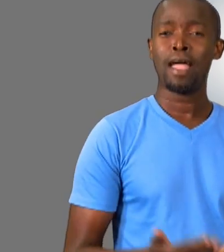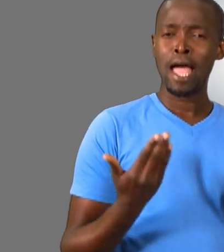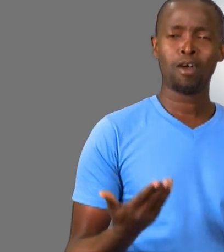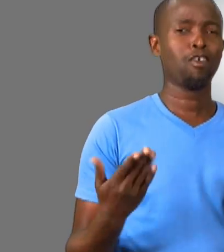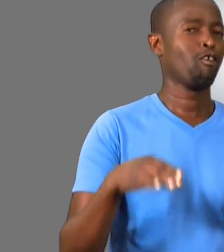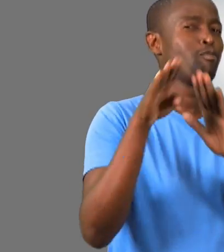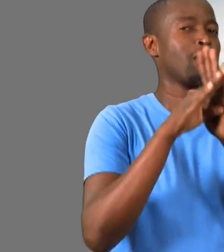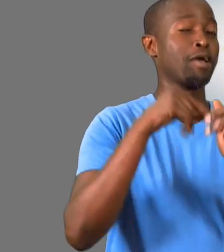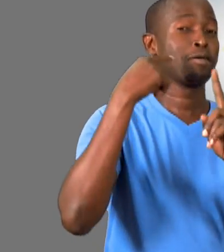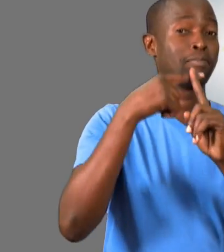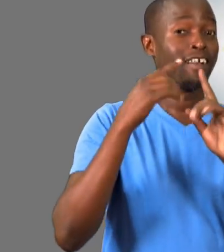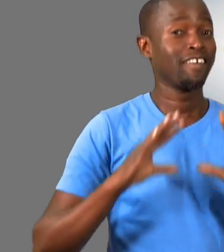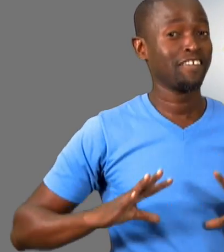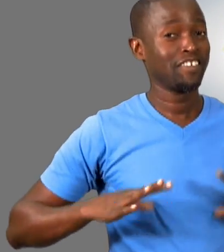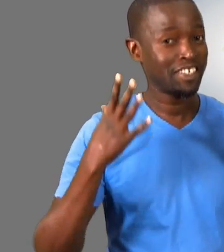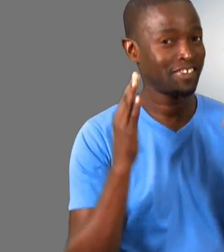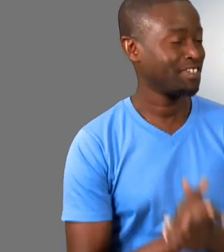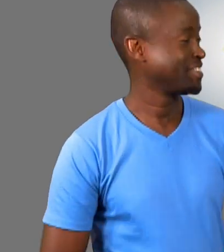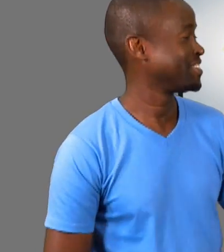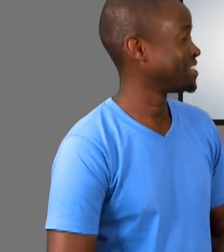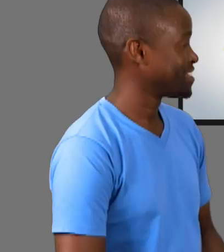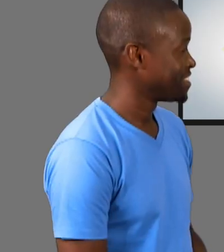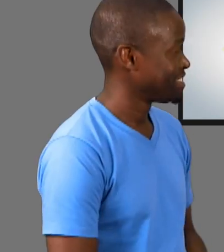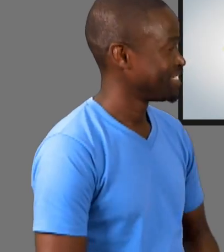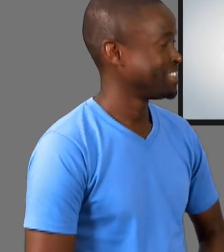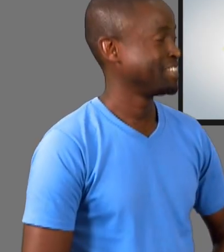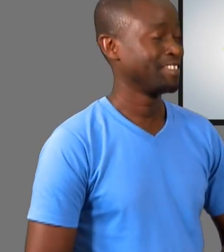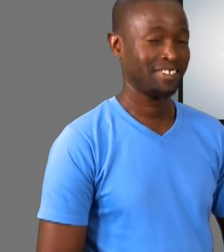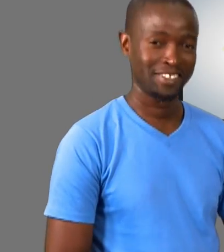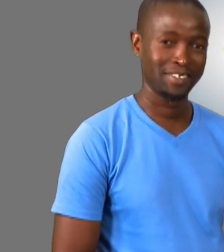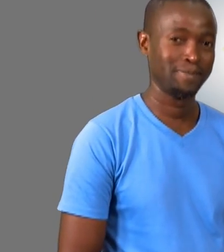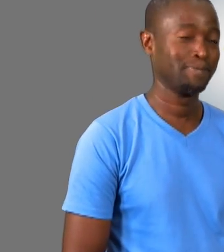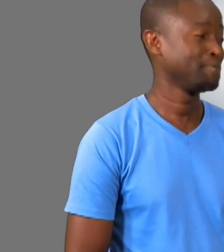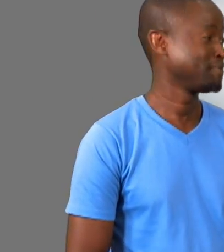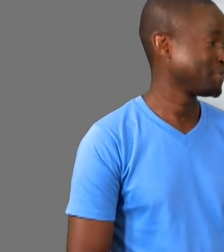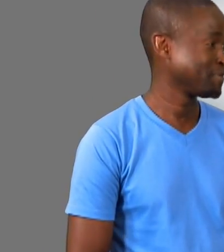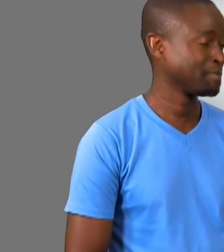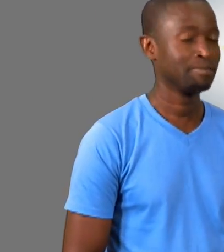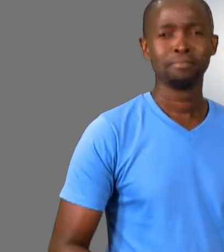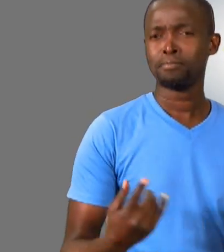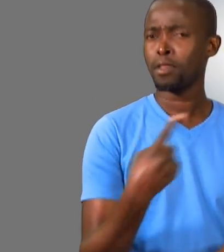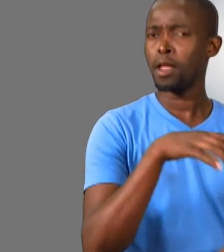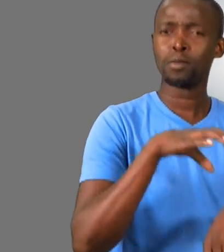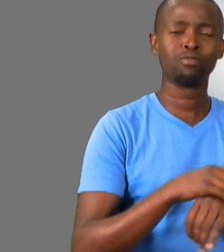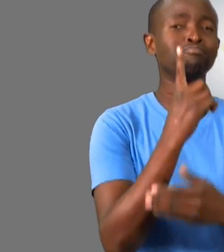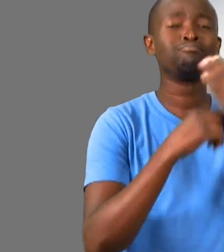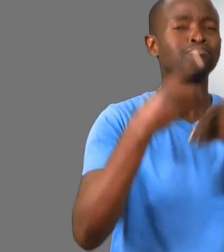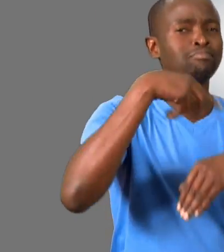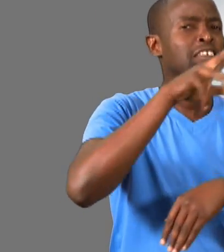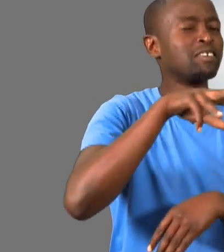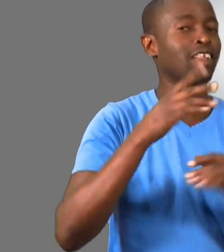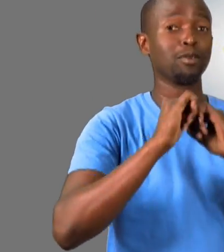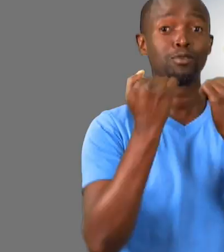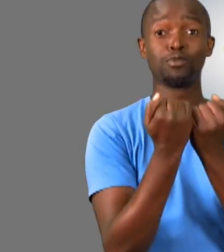Agora é hora da rubrica Mais Vida. Chamamos novamente Abdul Ibrahim. Ele